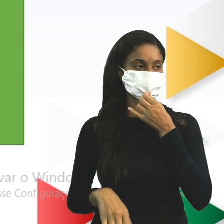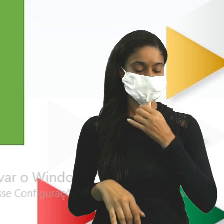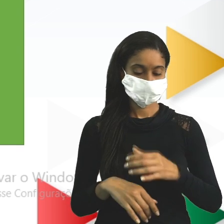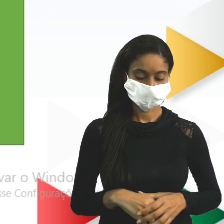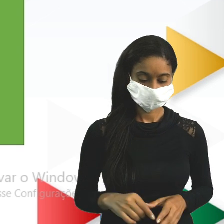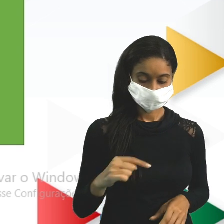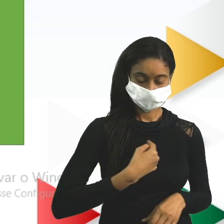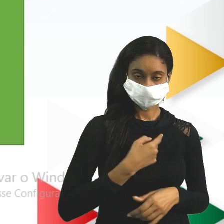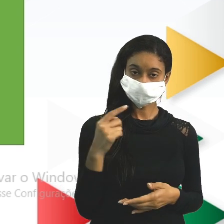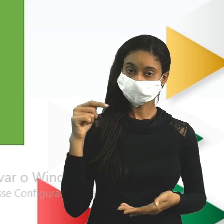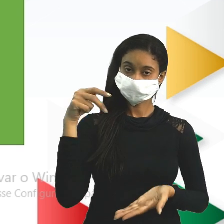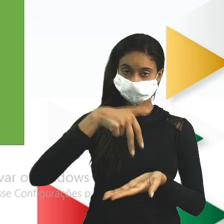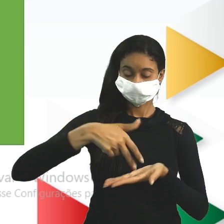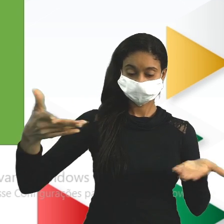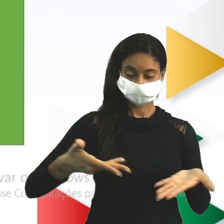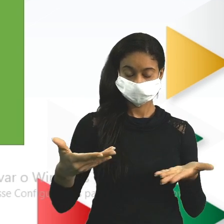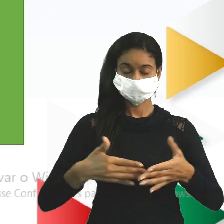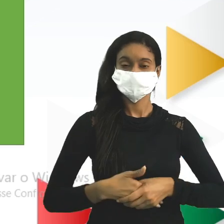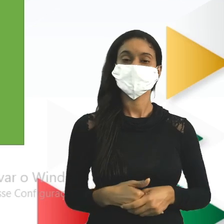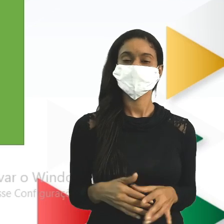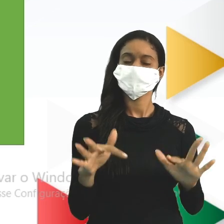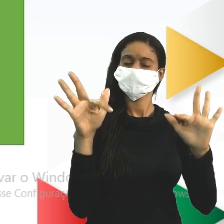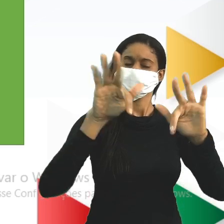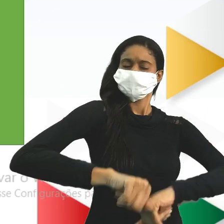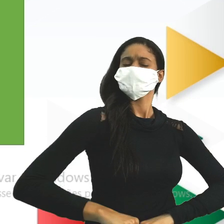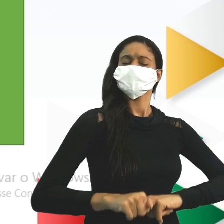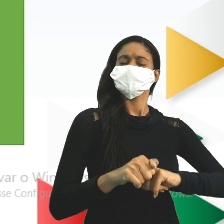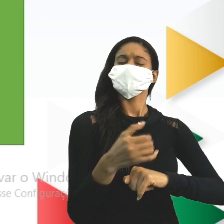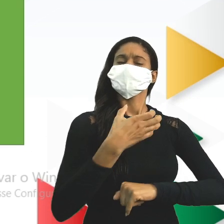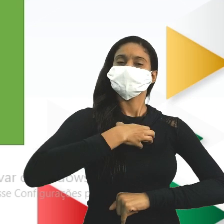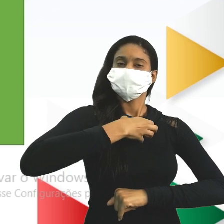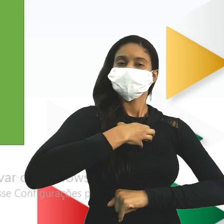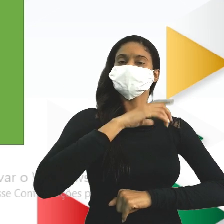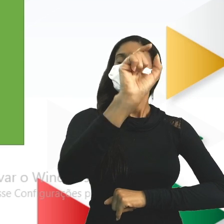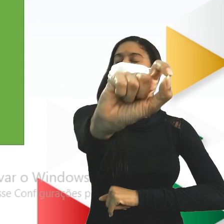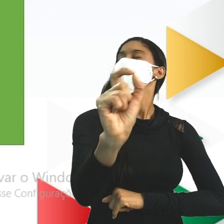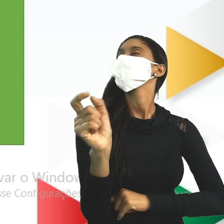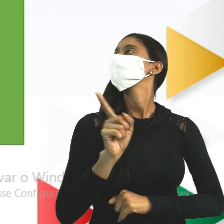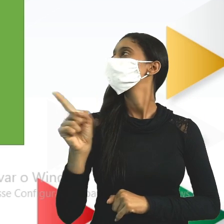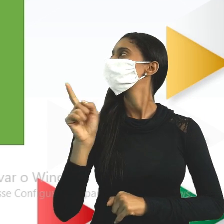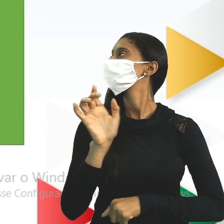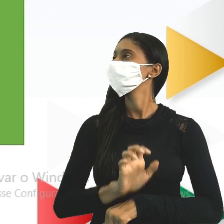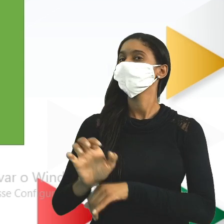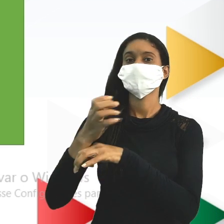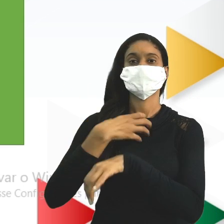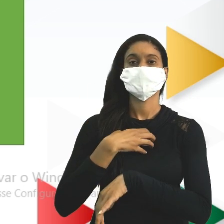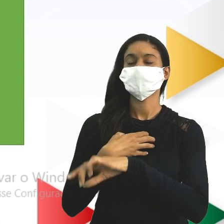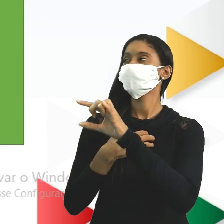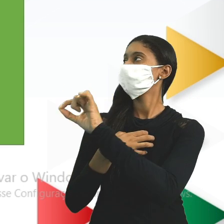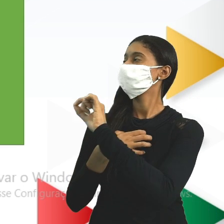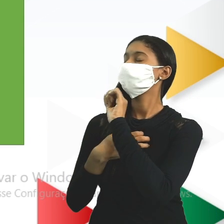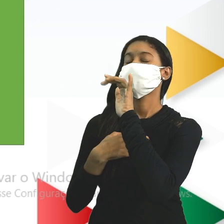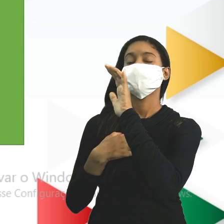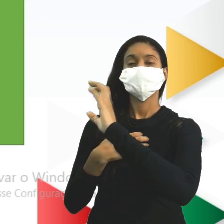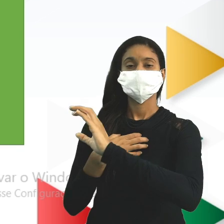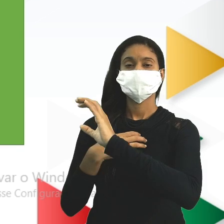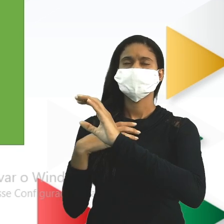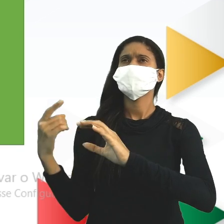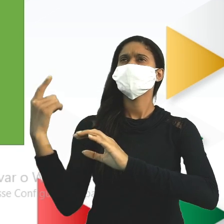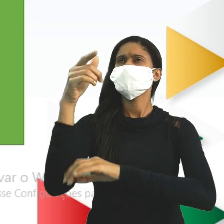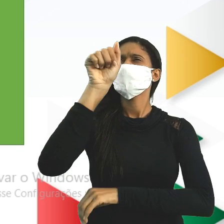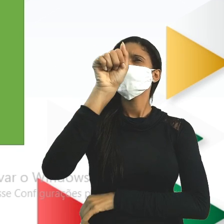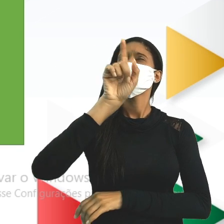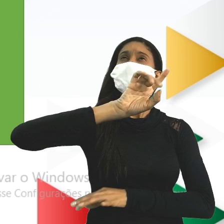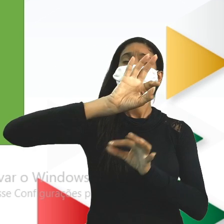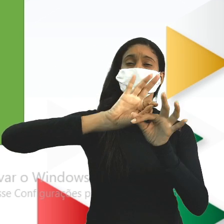aqui, lá no final da Bahia, é o ponto C. Eu vou querer saber qual será o ponto A, que fica lá nos Estados